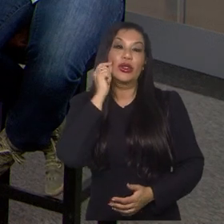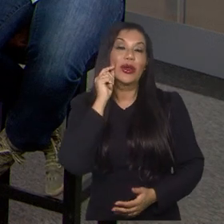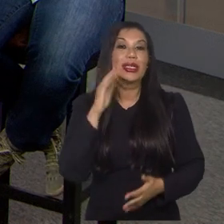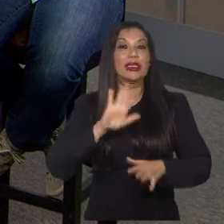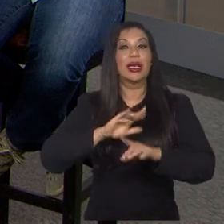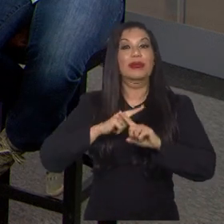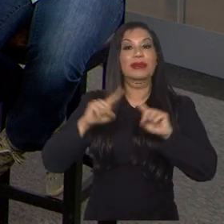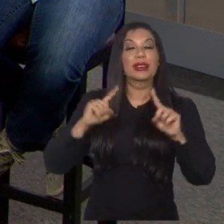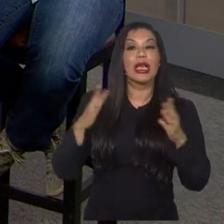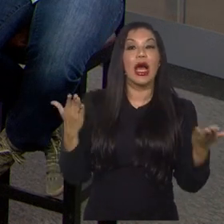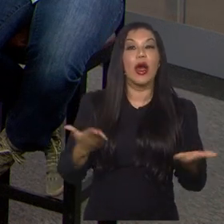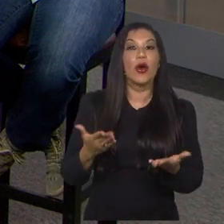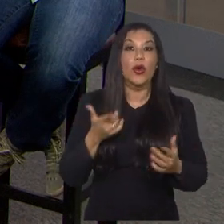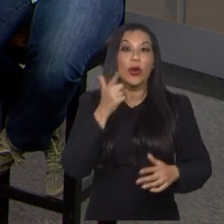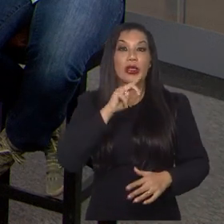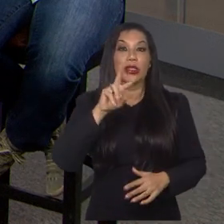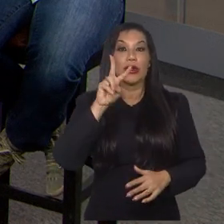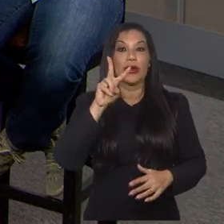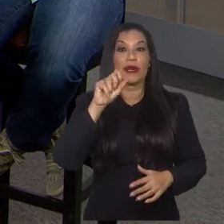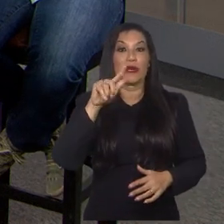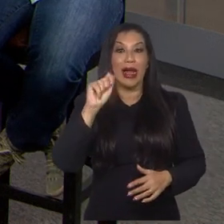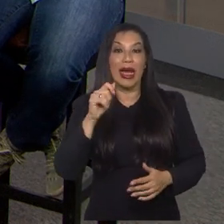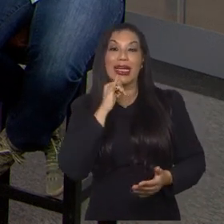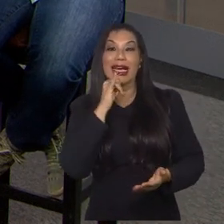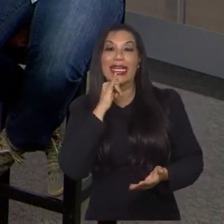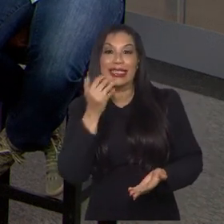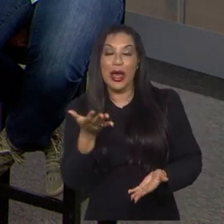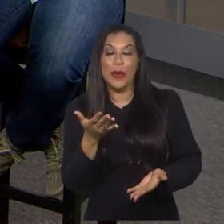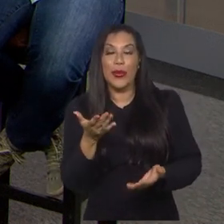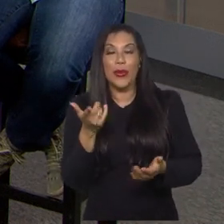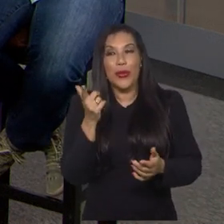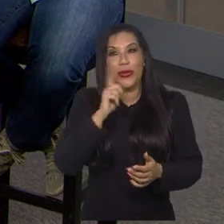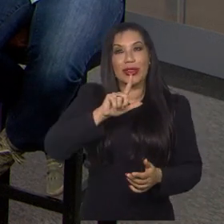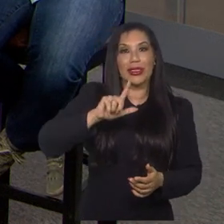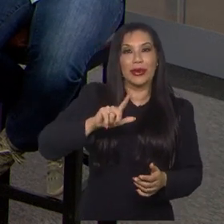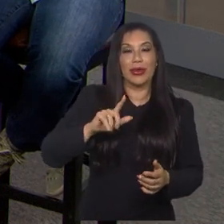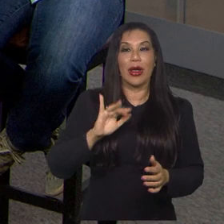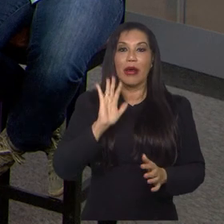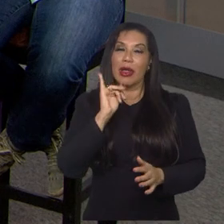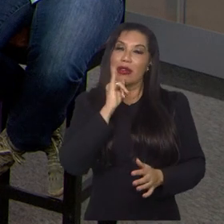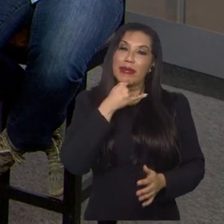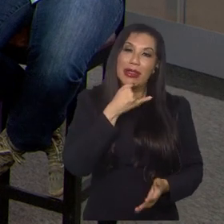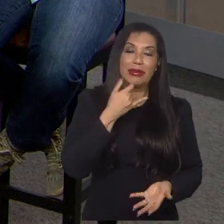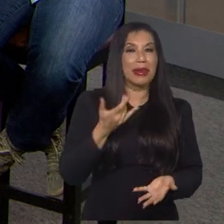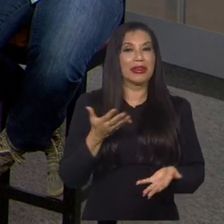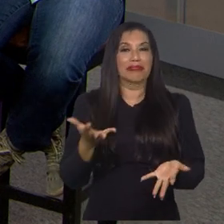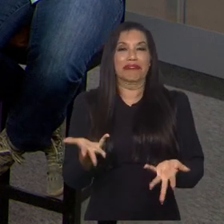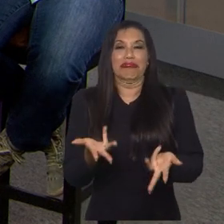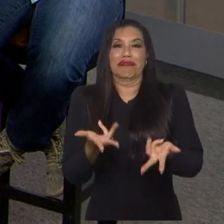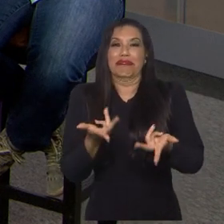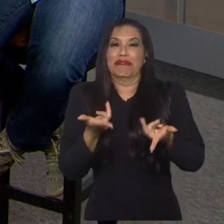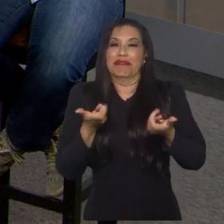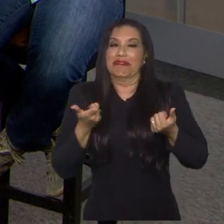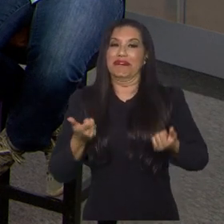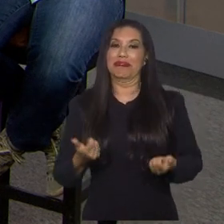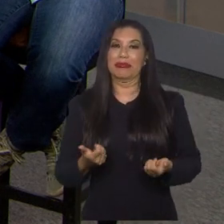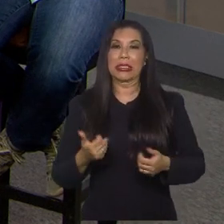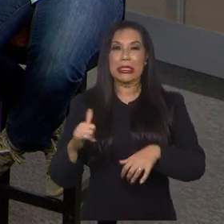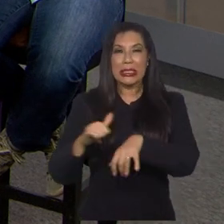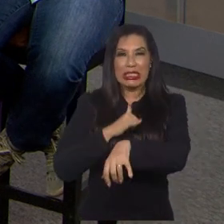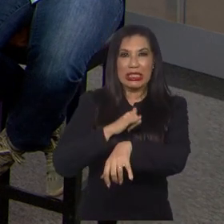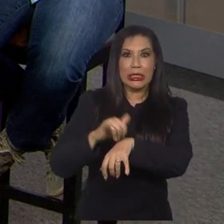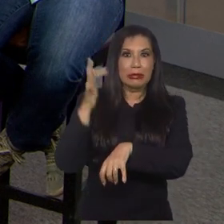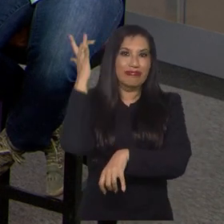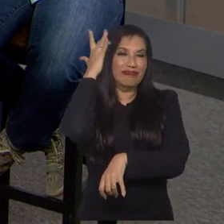chega, conseguiu vaga na repescagem. Suíça, que também, infelizmente, não teve um bom desempenho nos